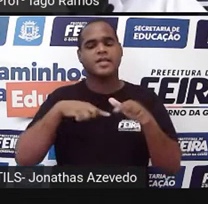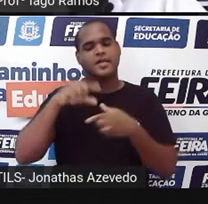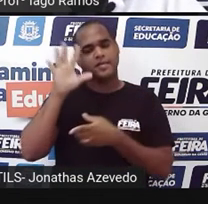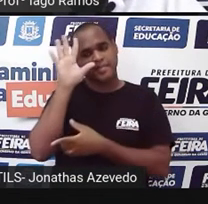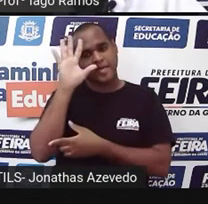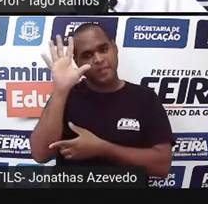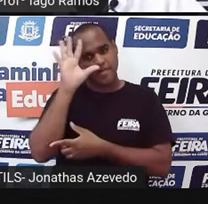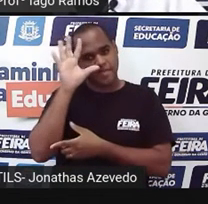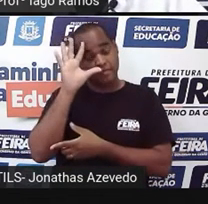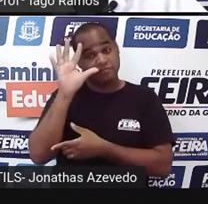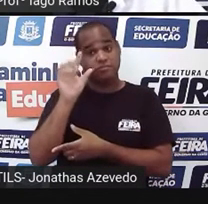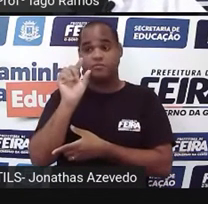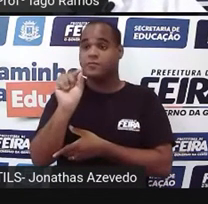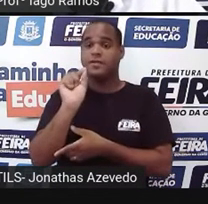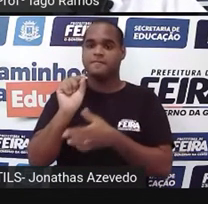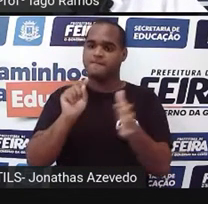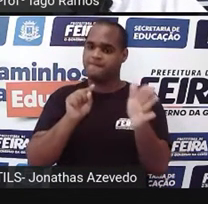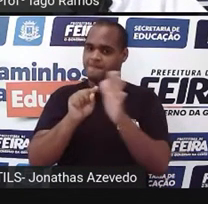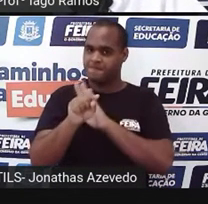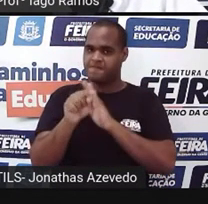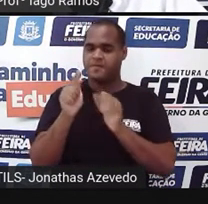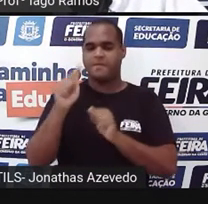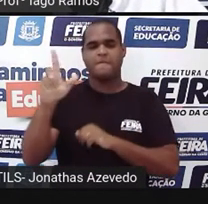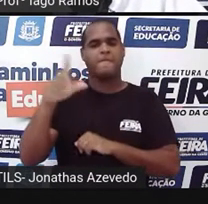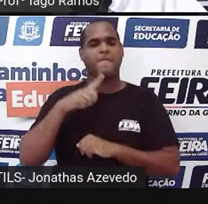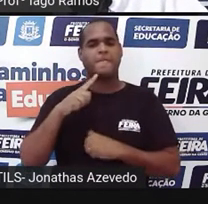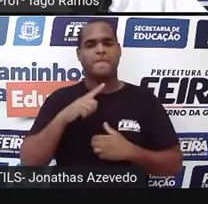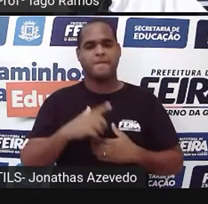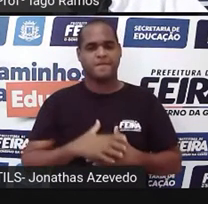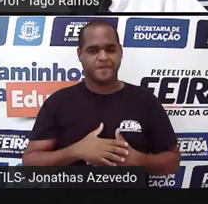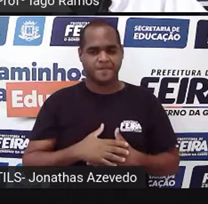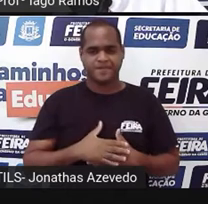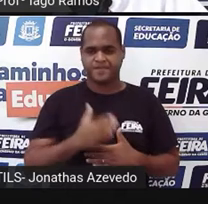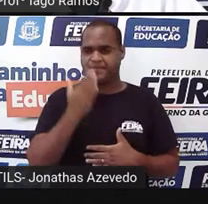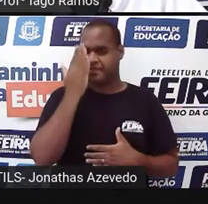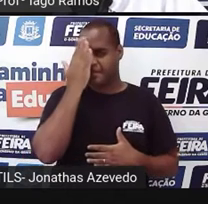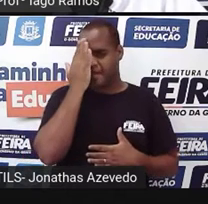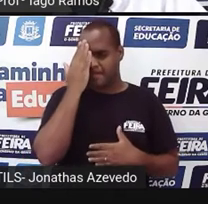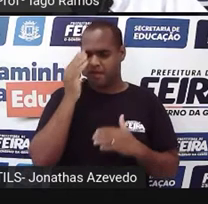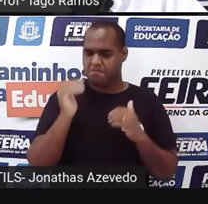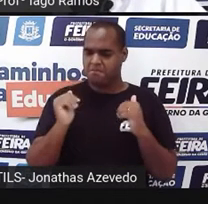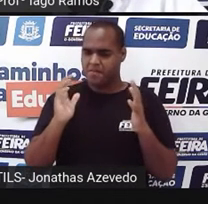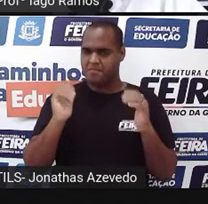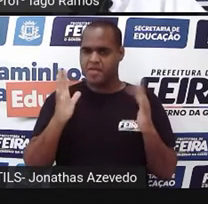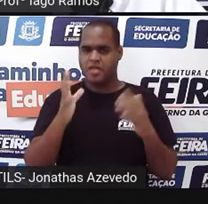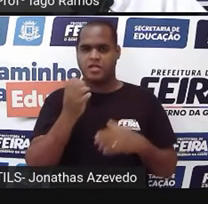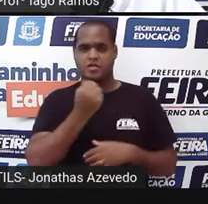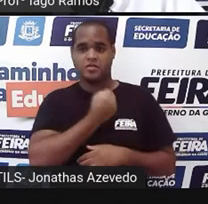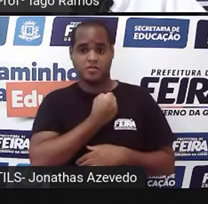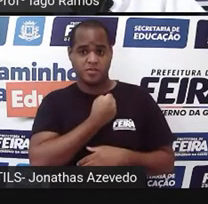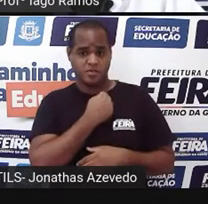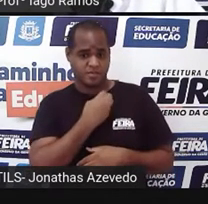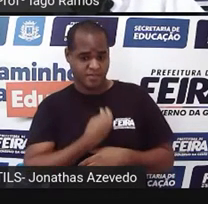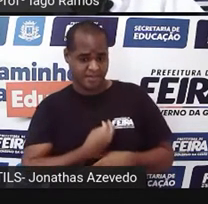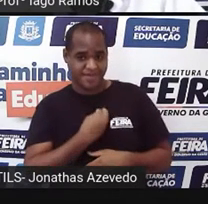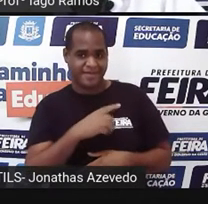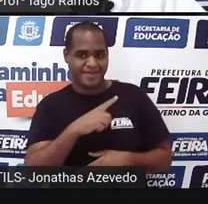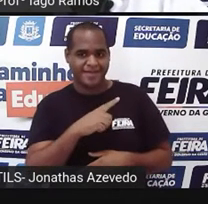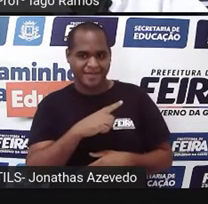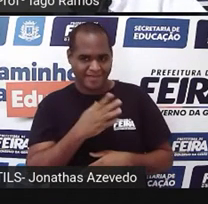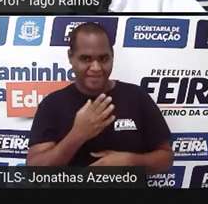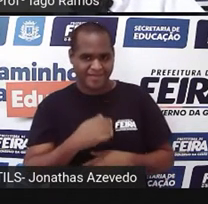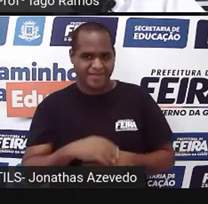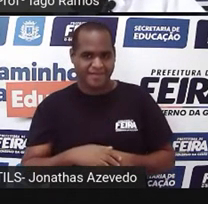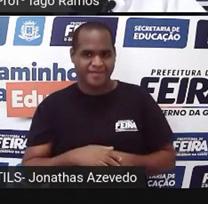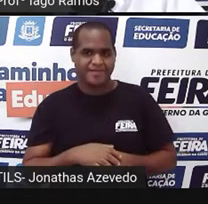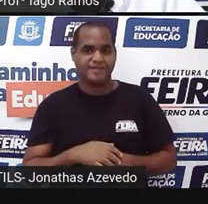a outra pergunta é você sabe qual é o maior número que existe